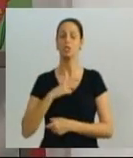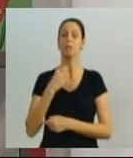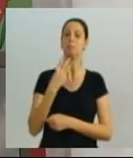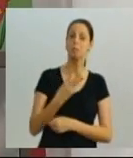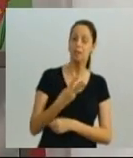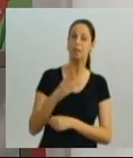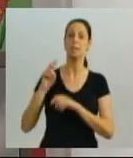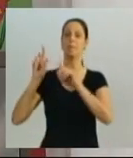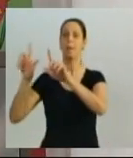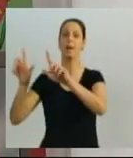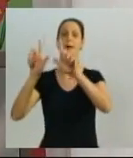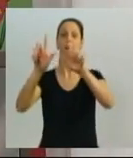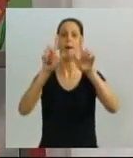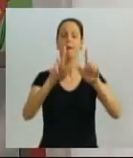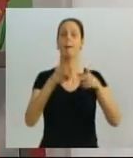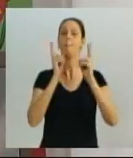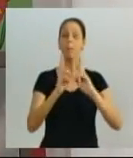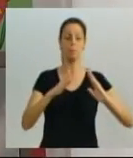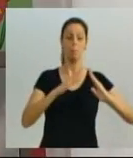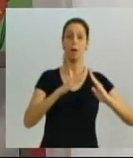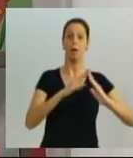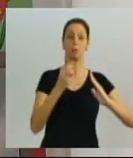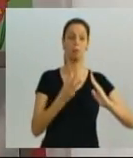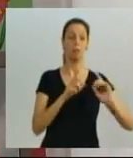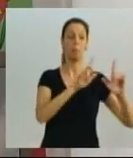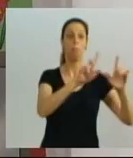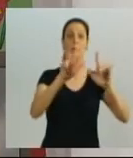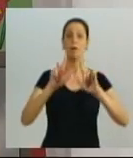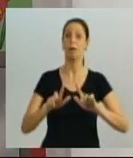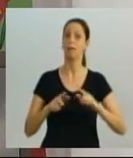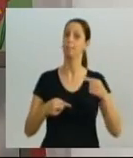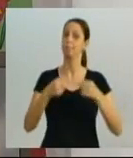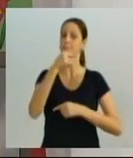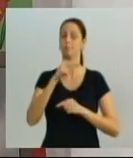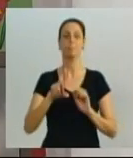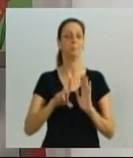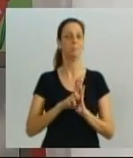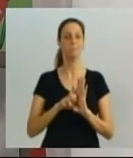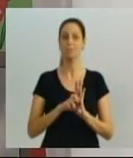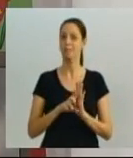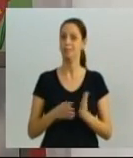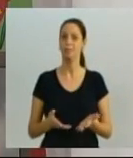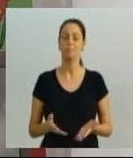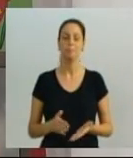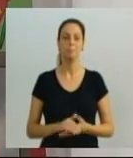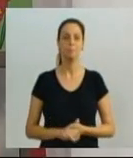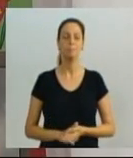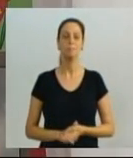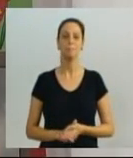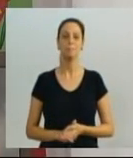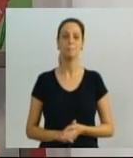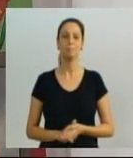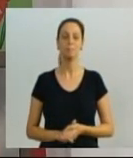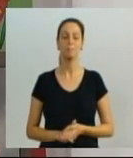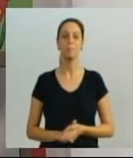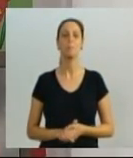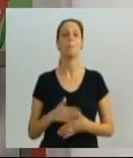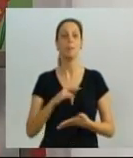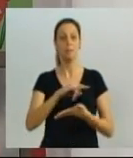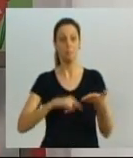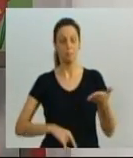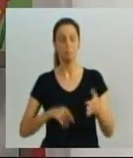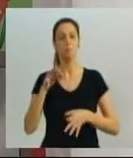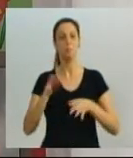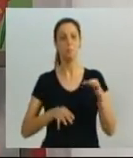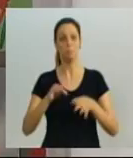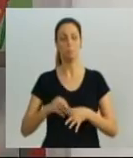candidato na mesma residência, coisa que não é permitido pela lei. Então, o parecer do PP,